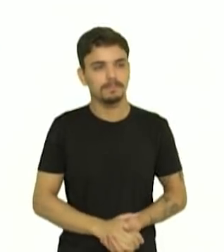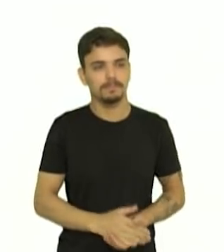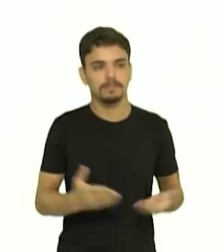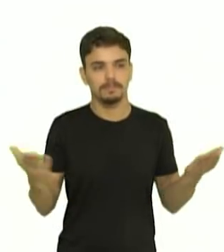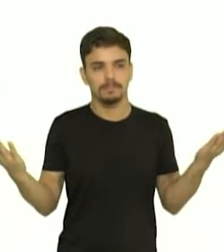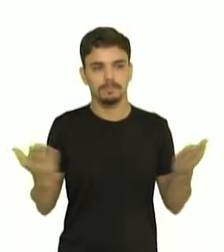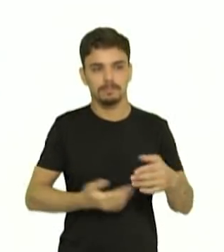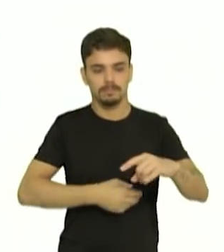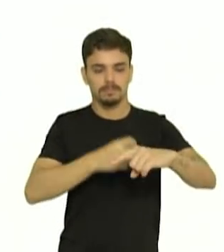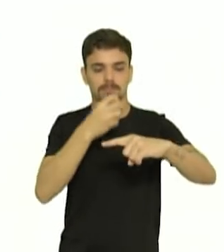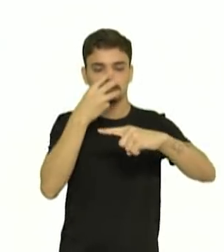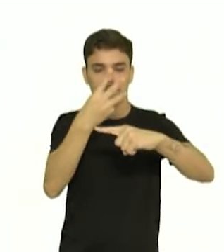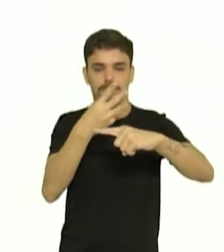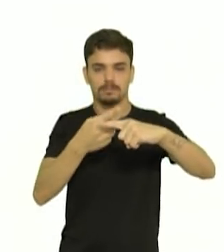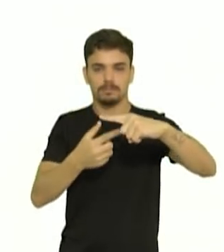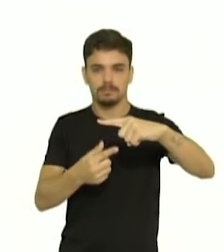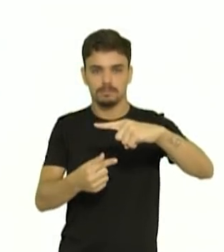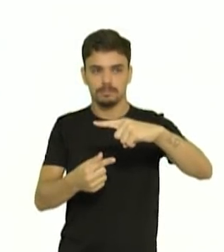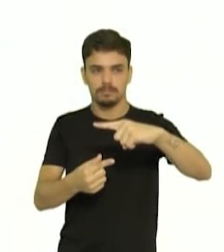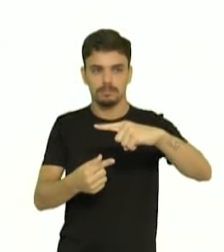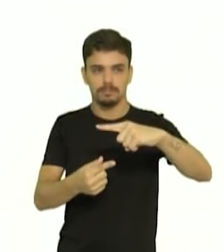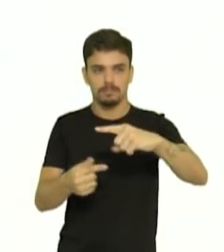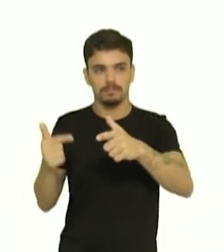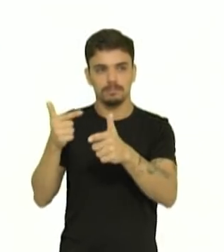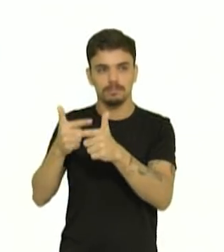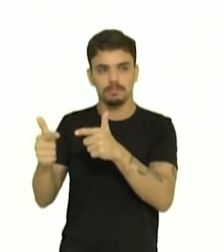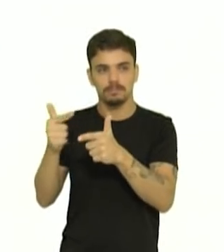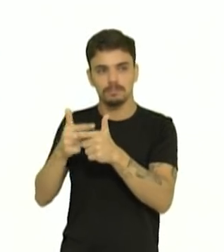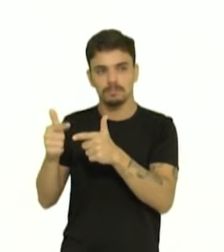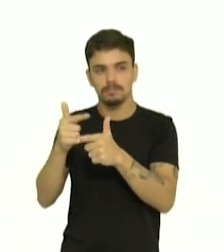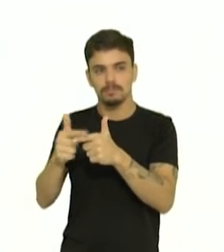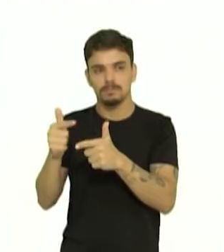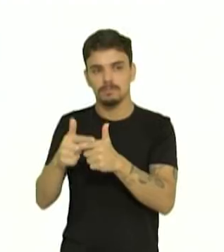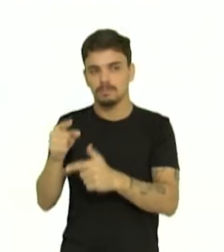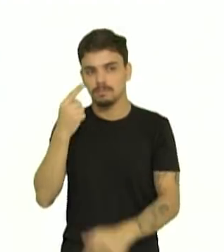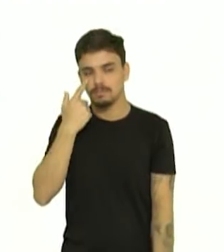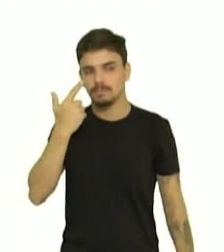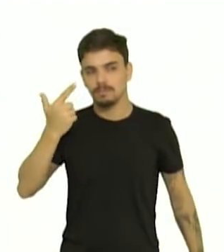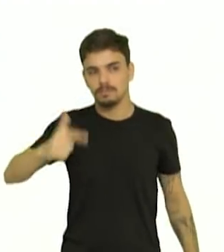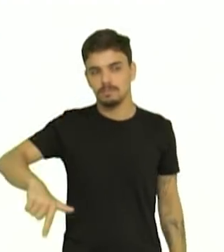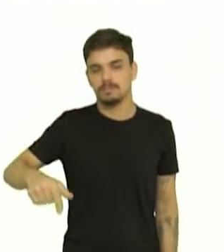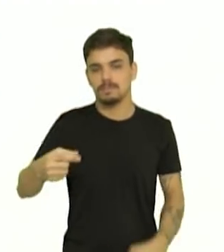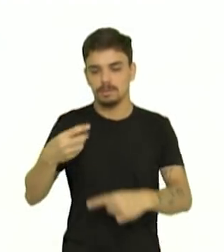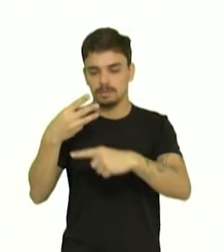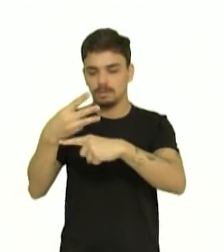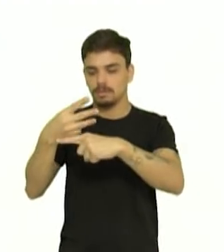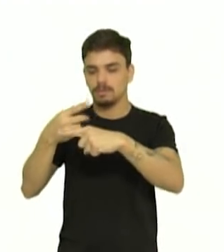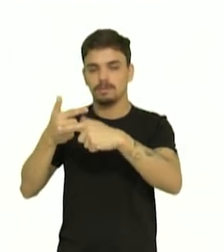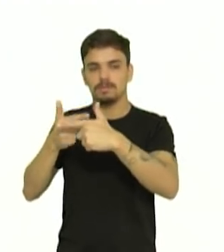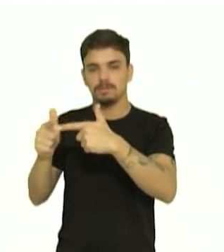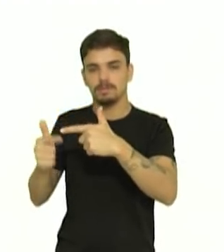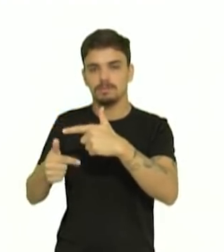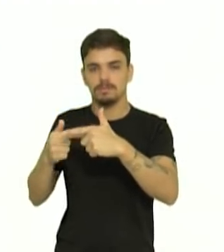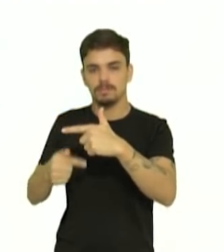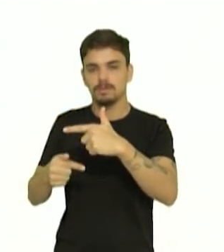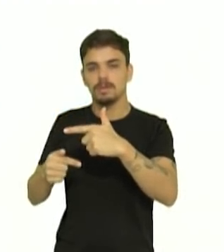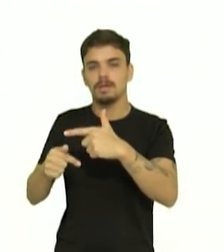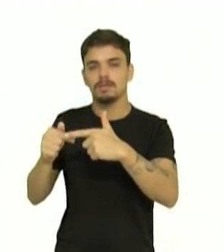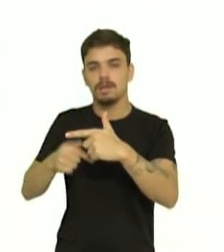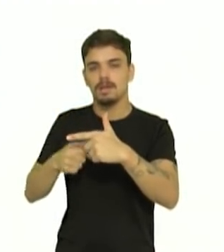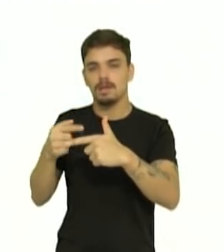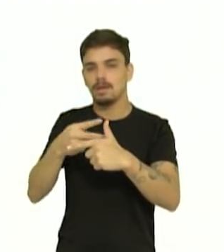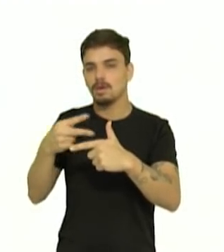3 sétimos, de novo, a divisão mostrada aqui para vocês, 3 divididos por 7, 3 é menor do que 7, é a